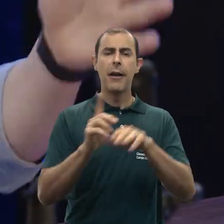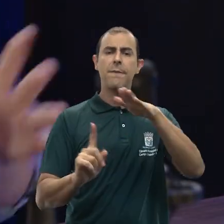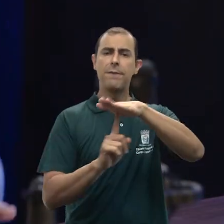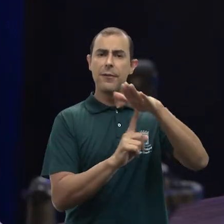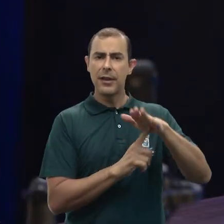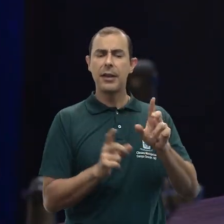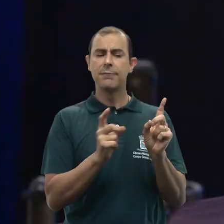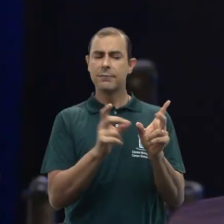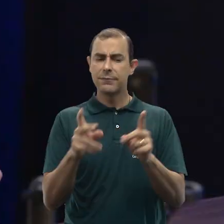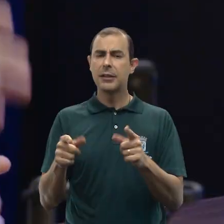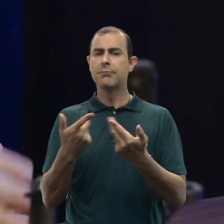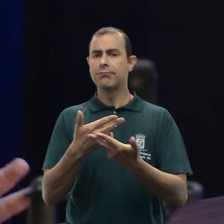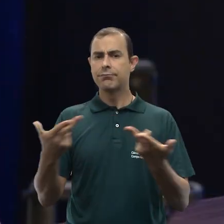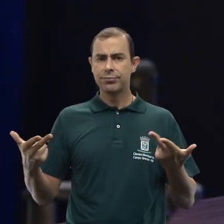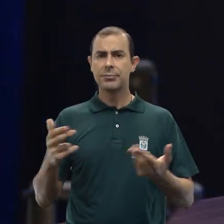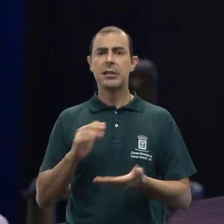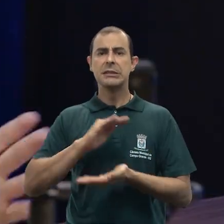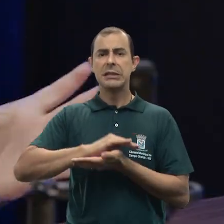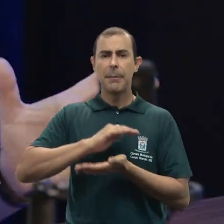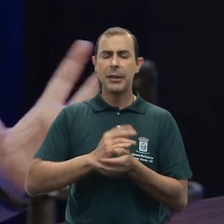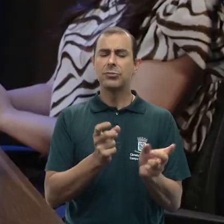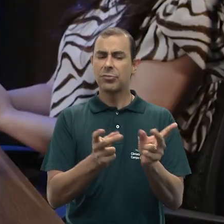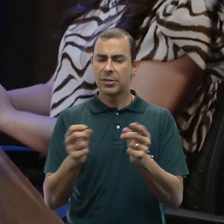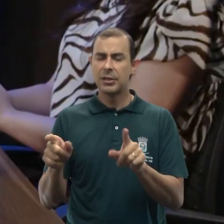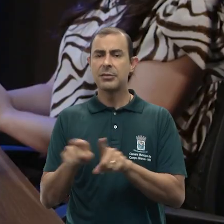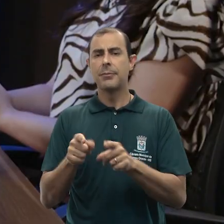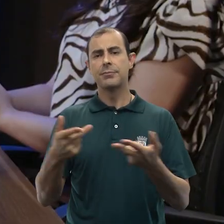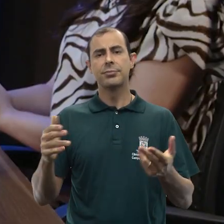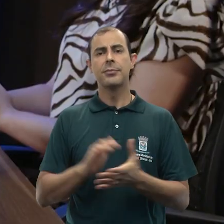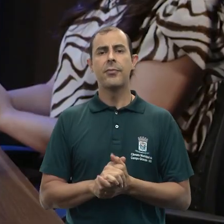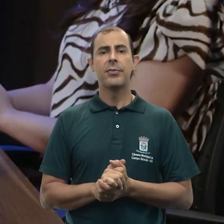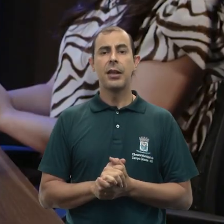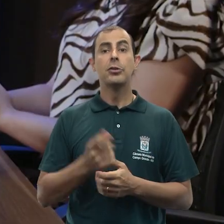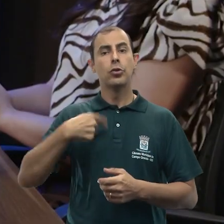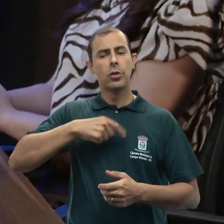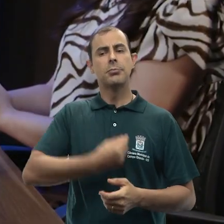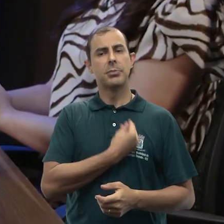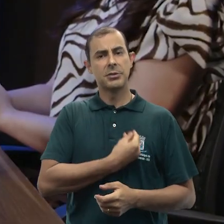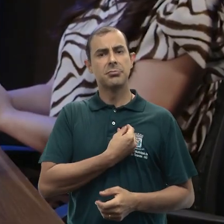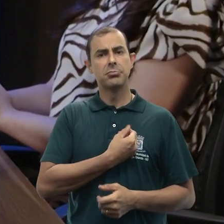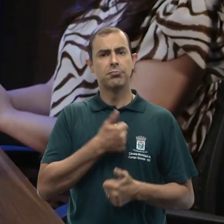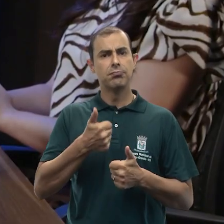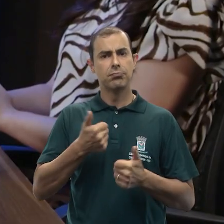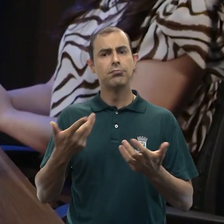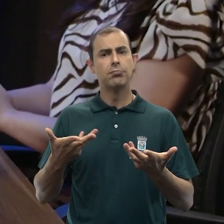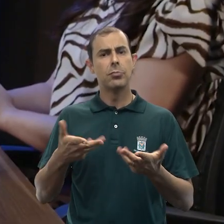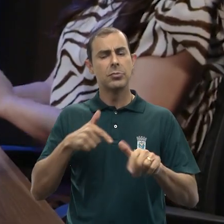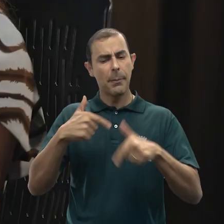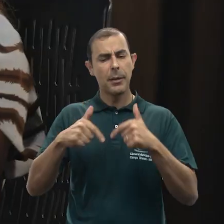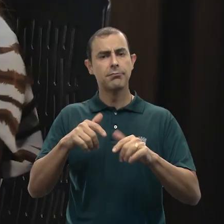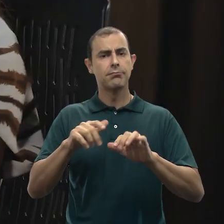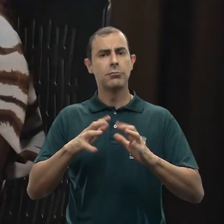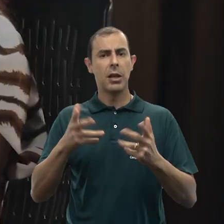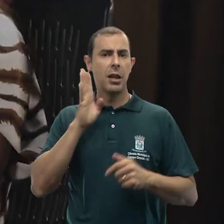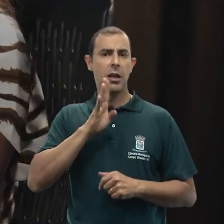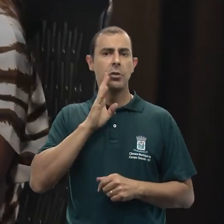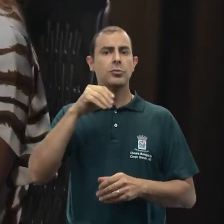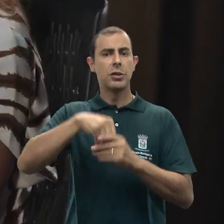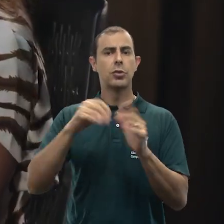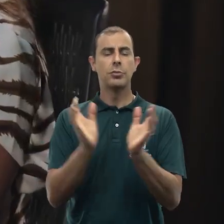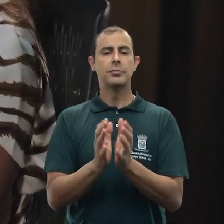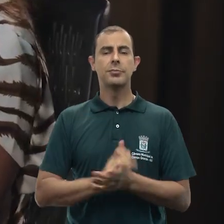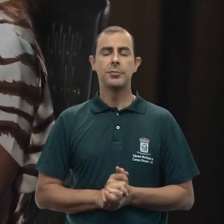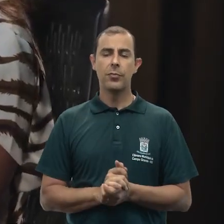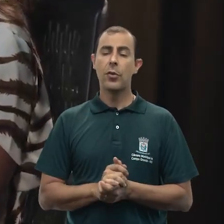trazer para a própria CEMED, para o SEASA. Então, a gente tem uma participação muito ampla dentro dessa comissão. E como que você